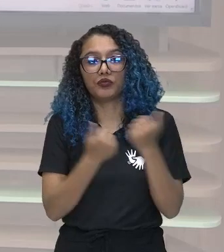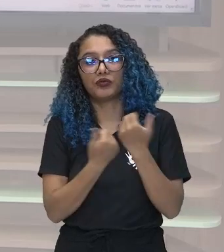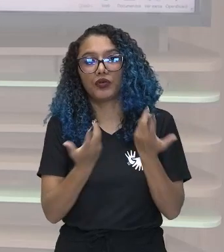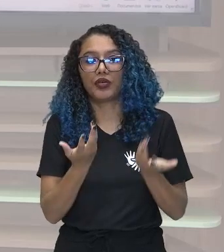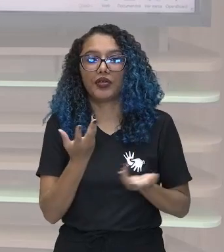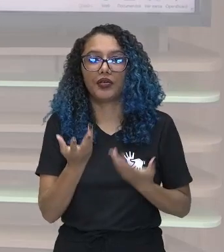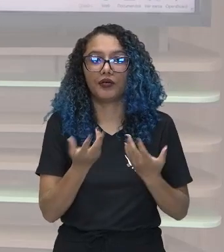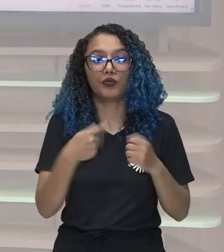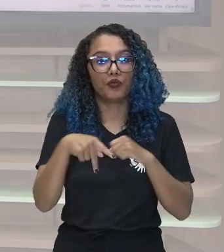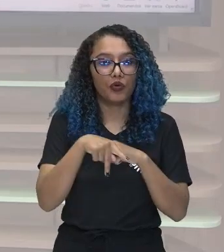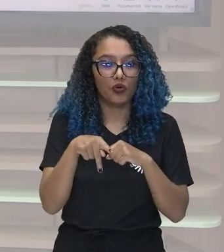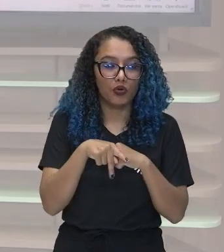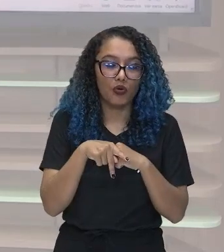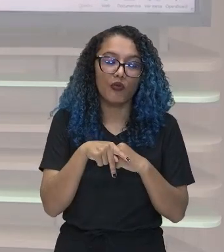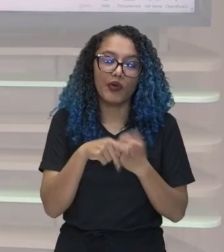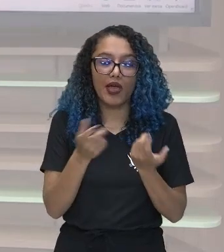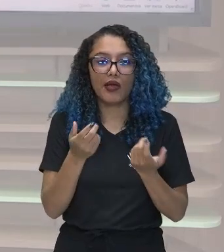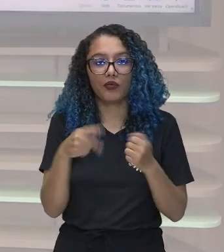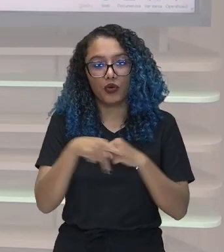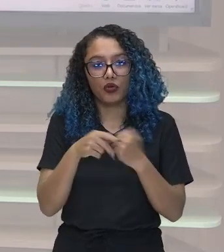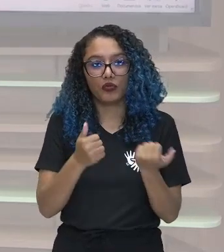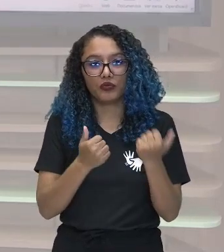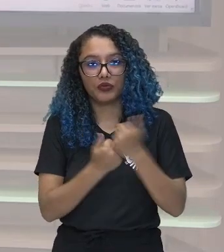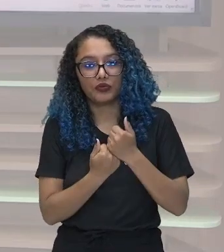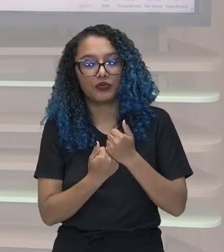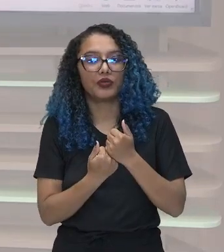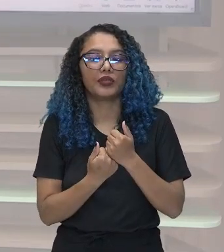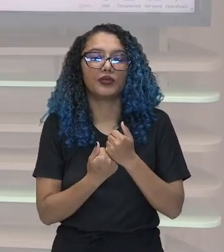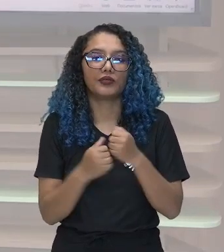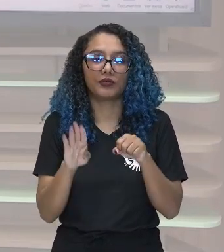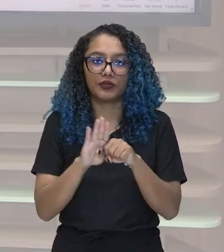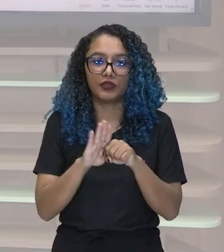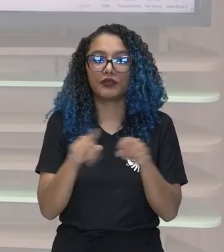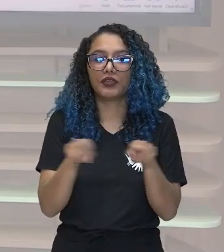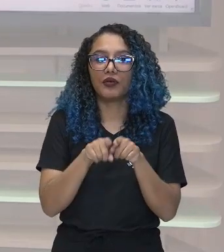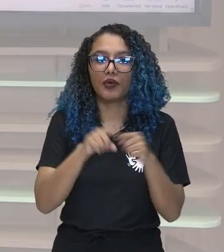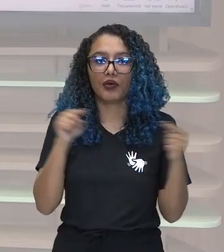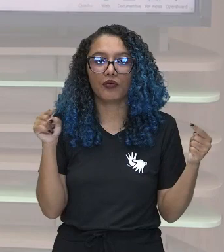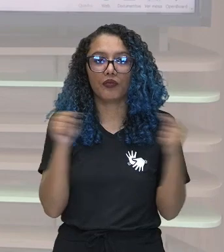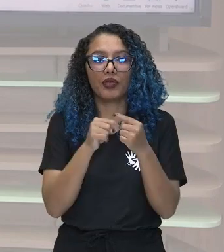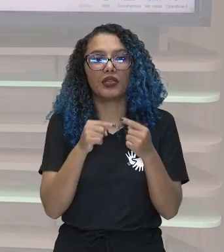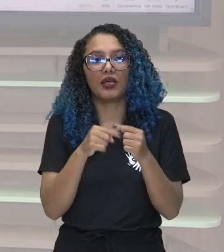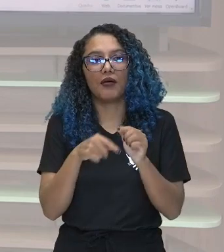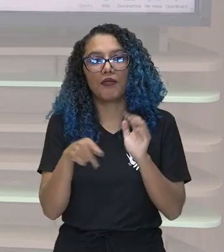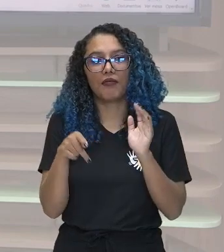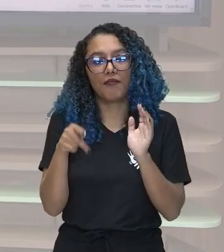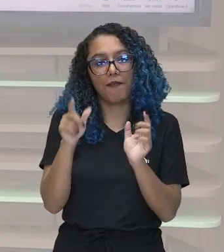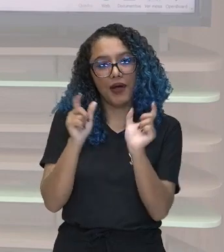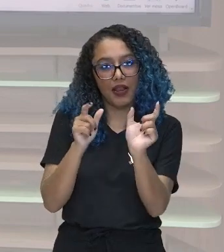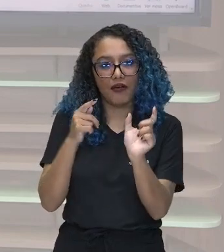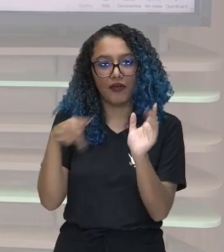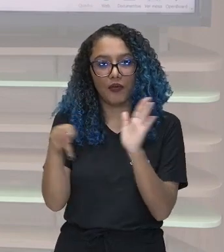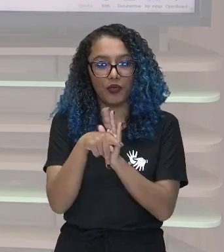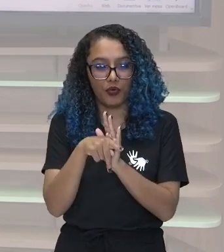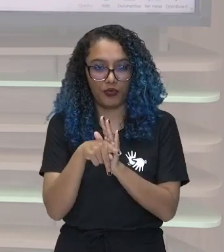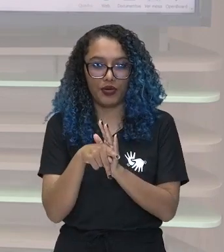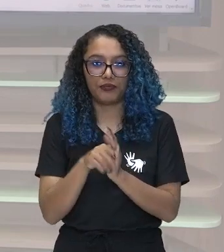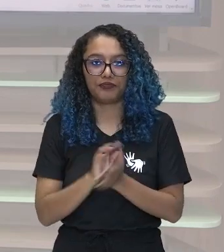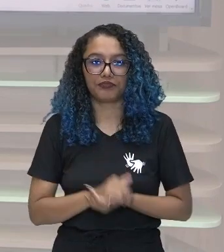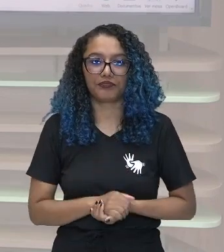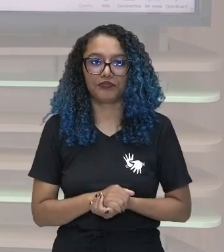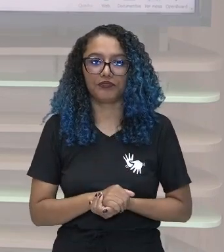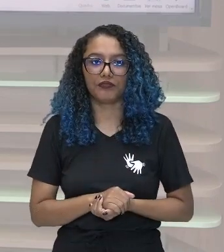os pronomes substituindo os substantivos, tá bom? E a concordância com a palavra própria. Muito bem. Vamos falar agora sobre a